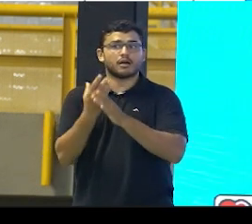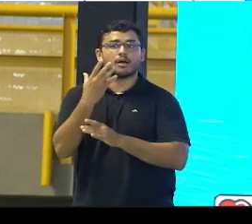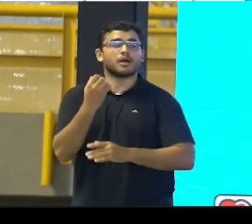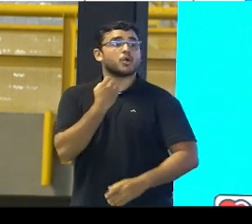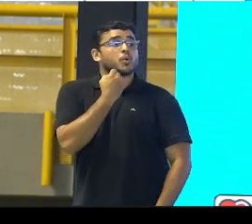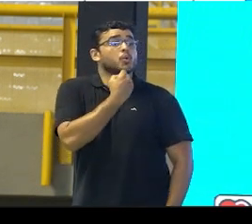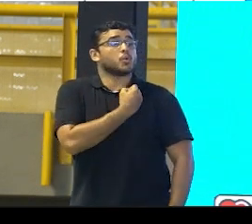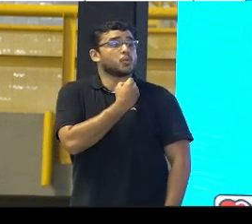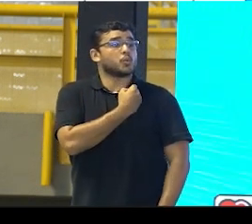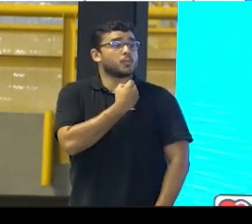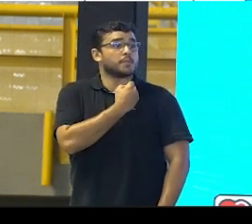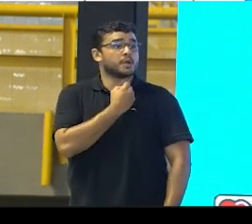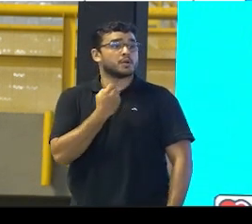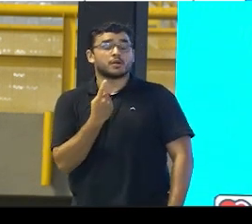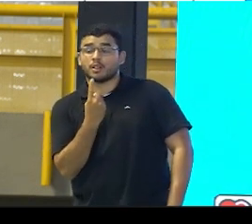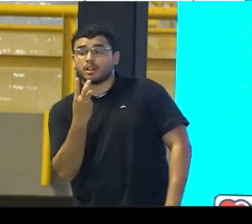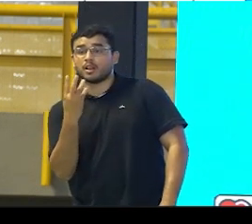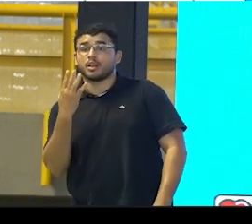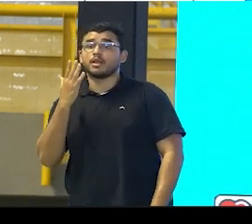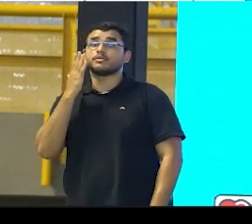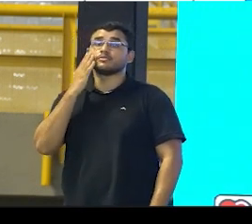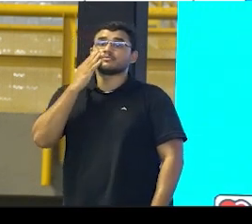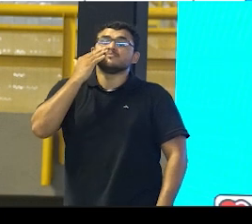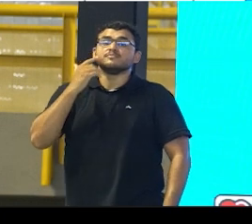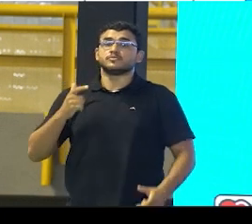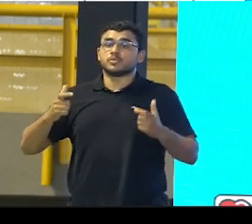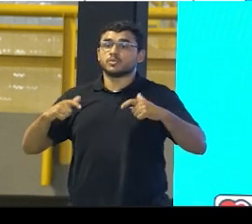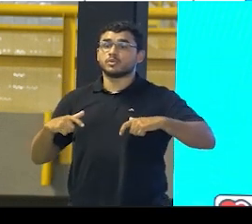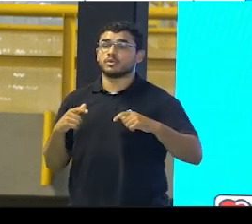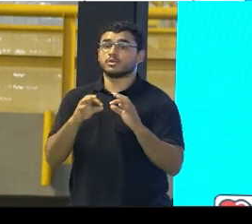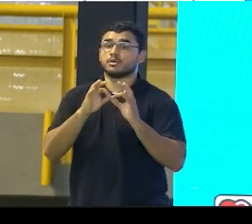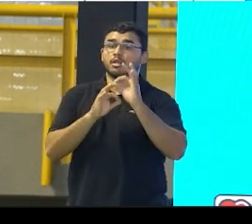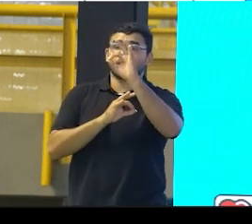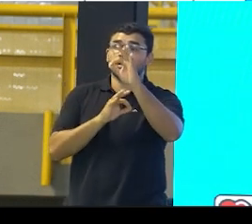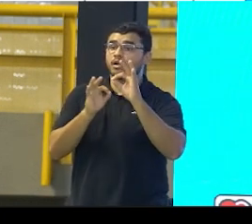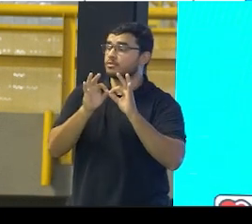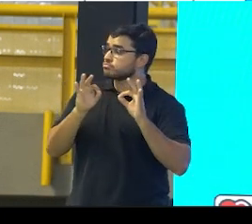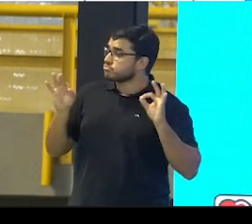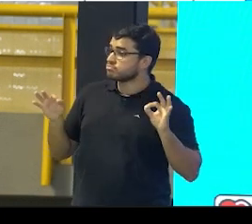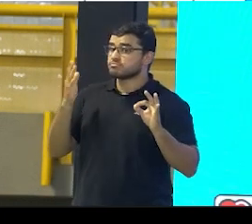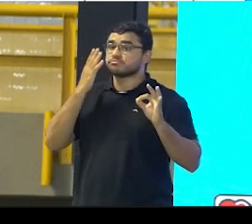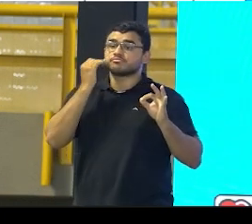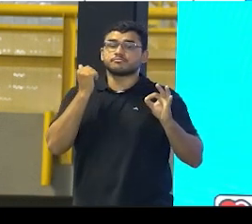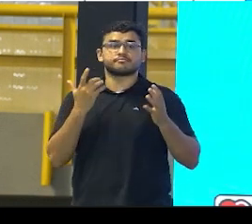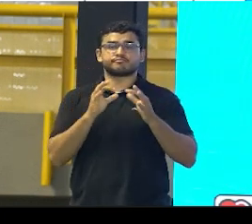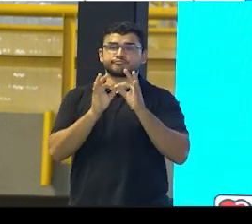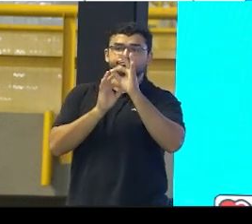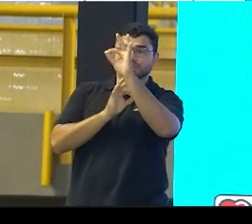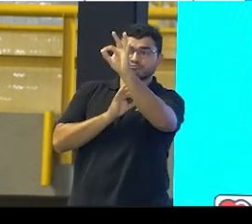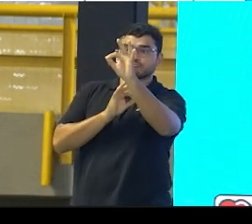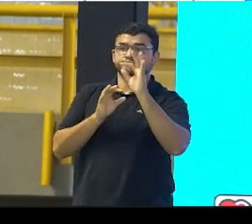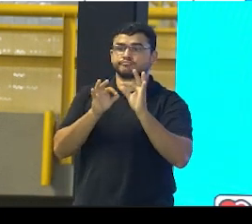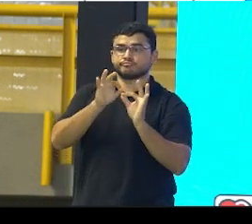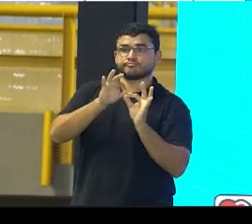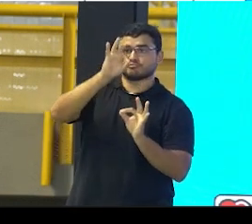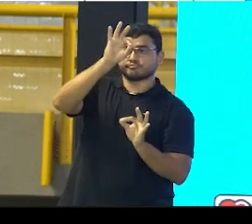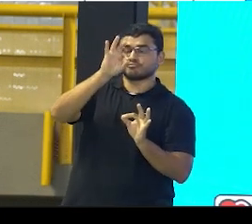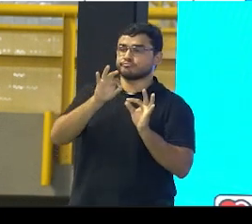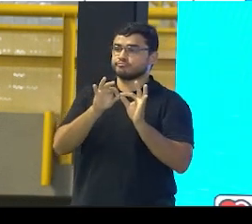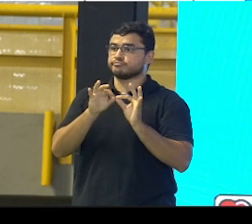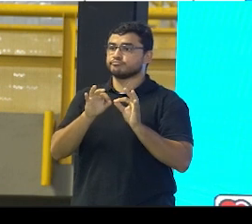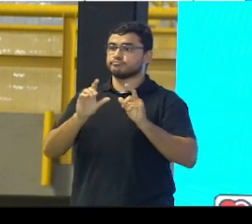para determinar os espaços, para poder colocar e começar a ter elementos, retas,